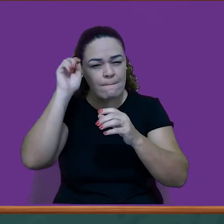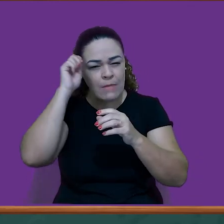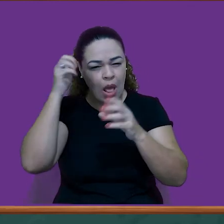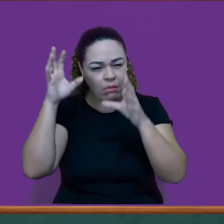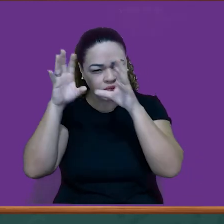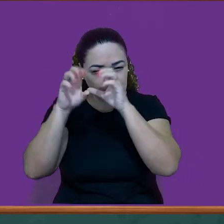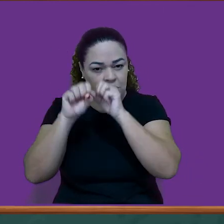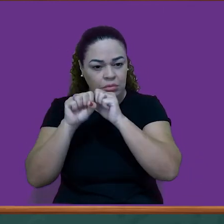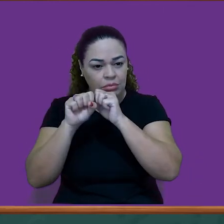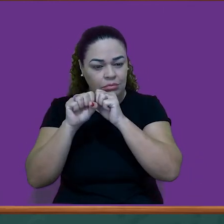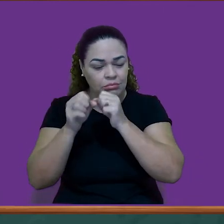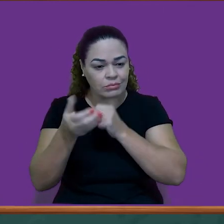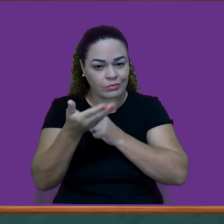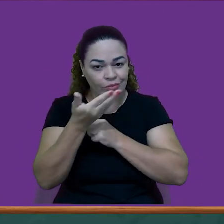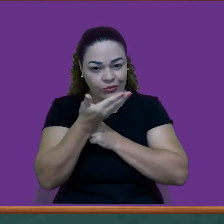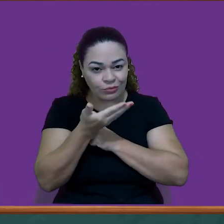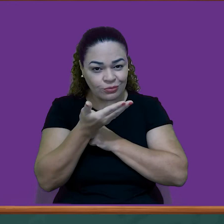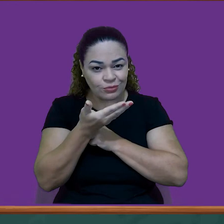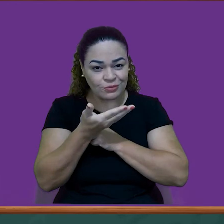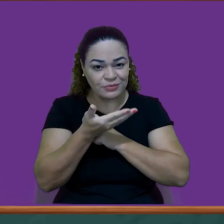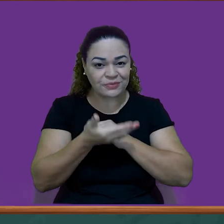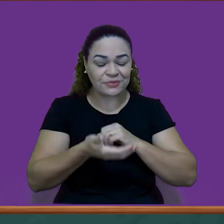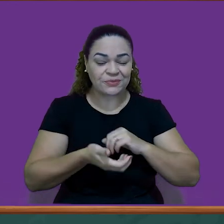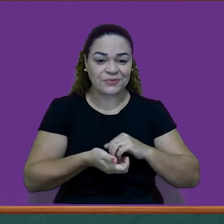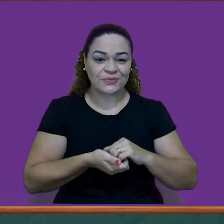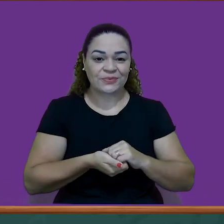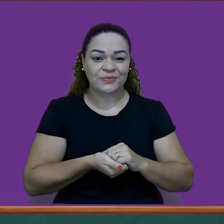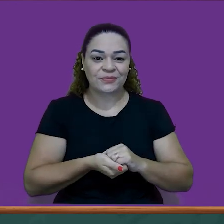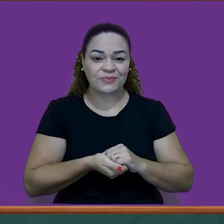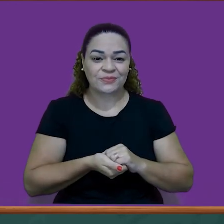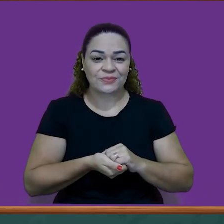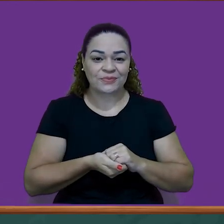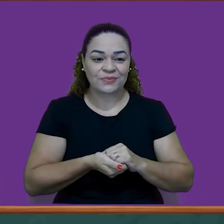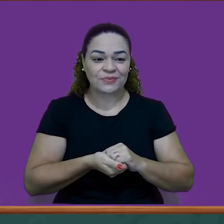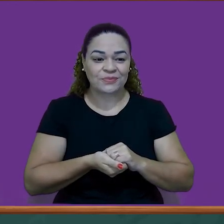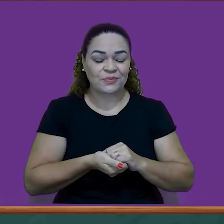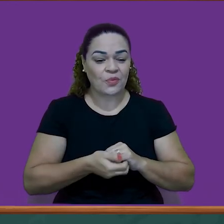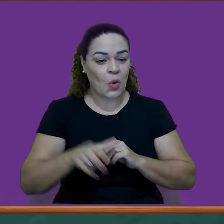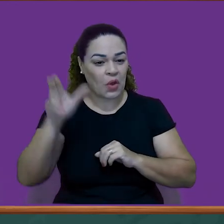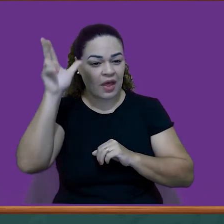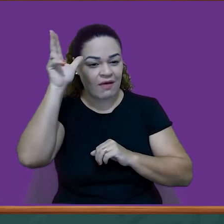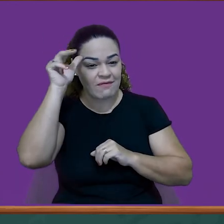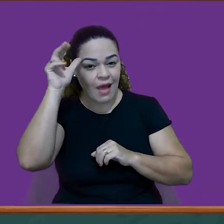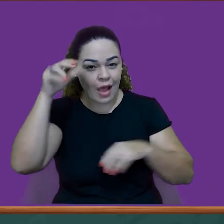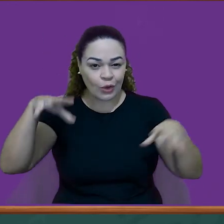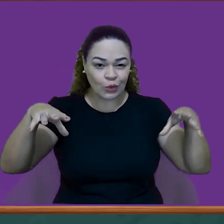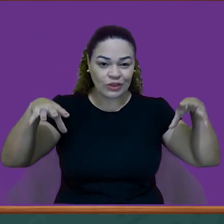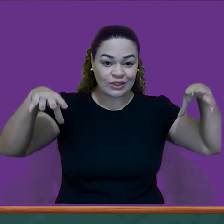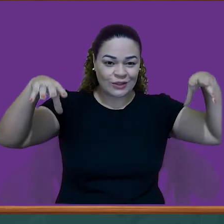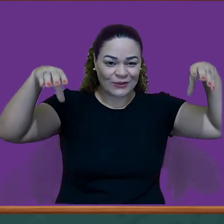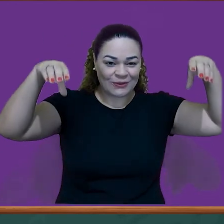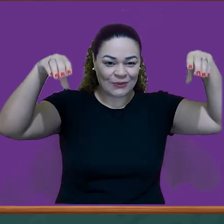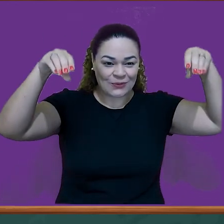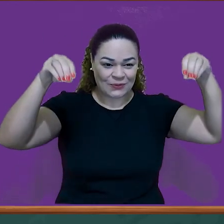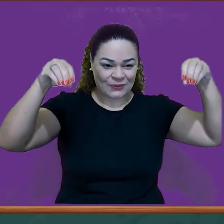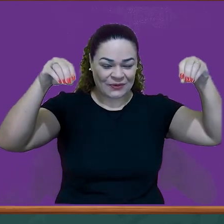bispos, ficam os nossos cavaleiros, os cavalos. E nos cantos, ficam as torres.